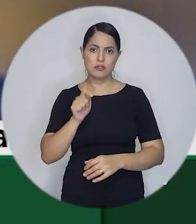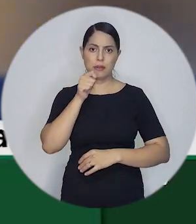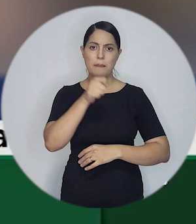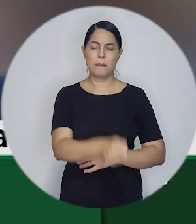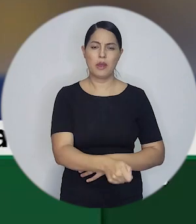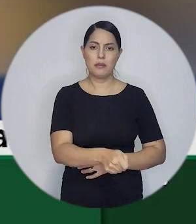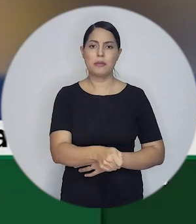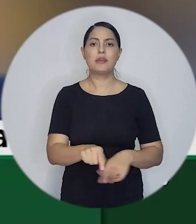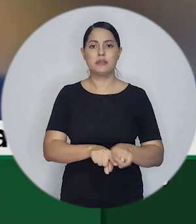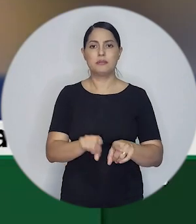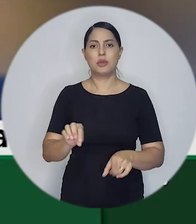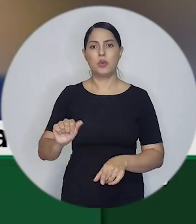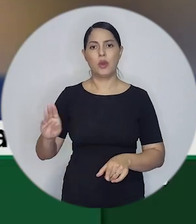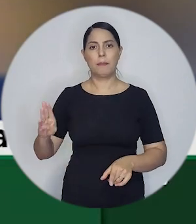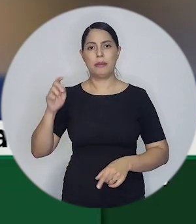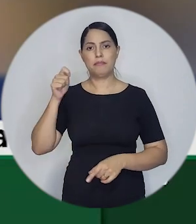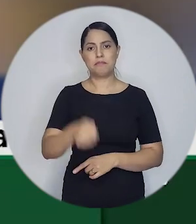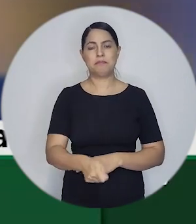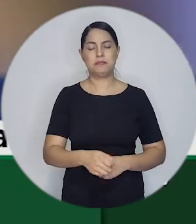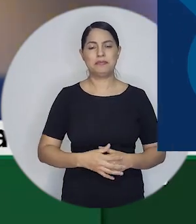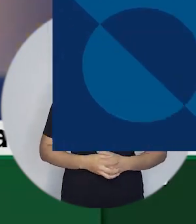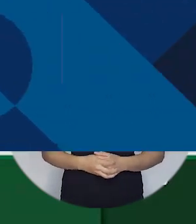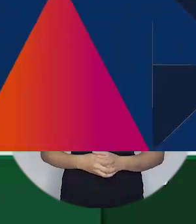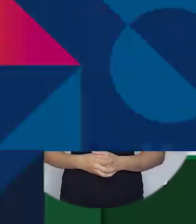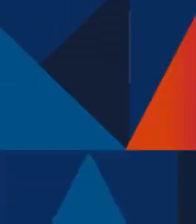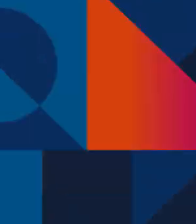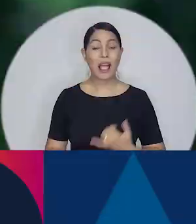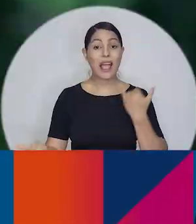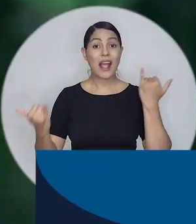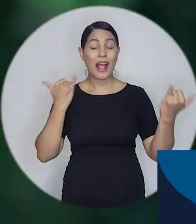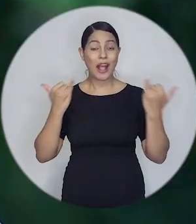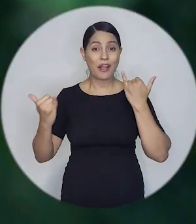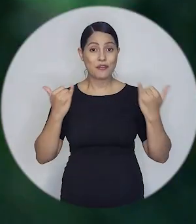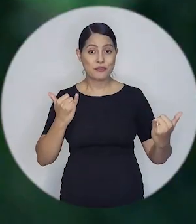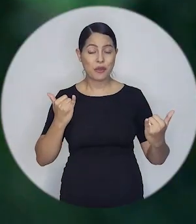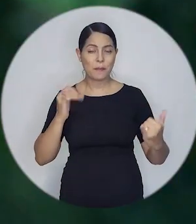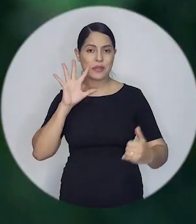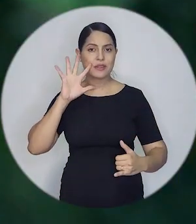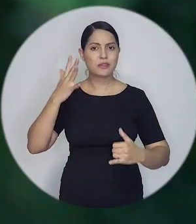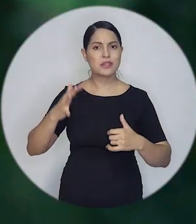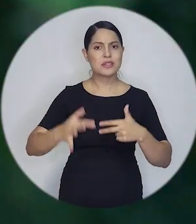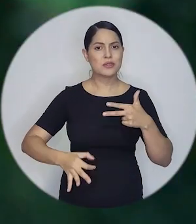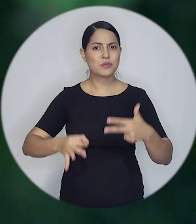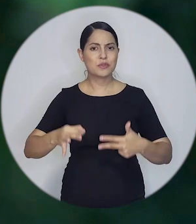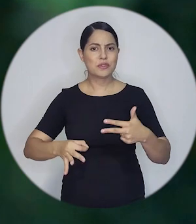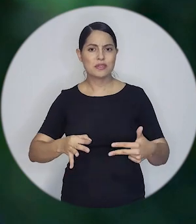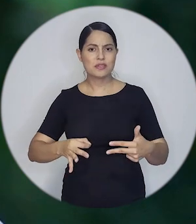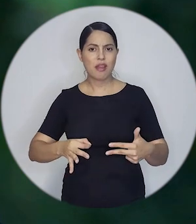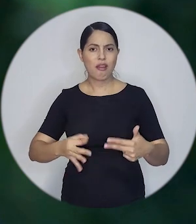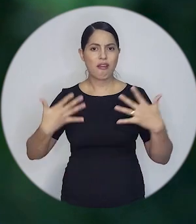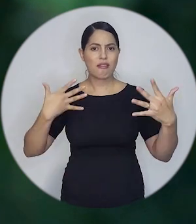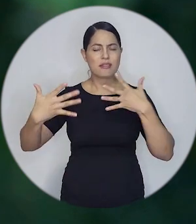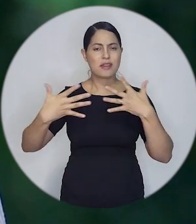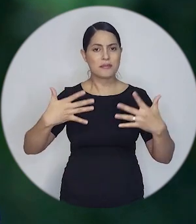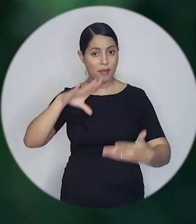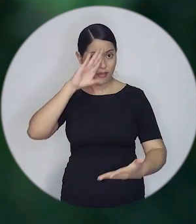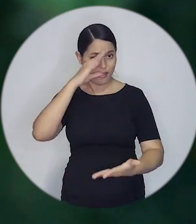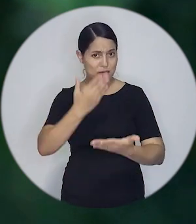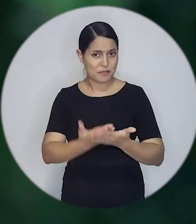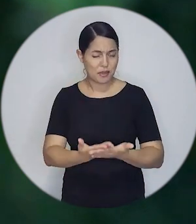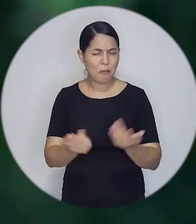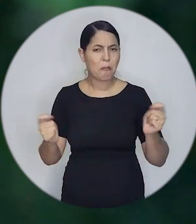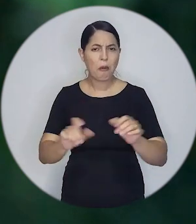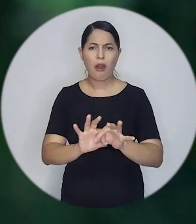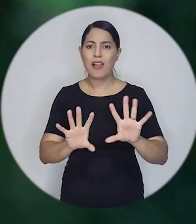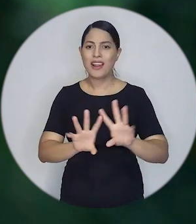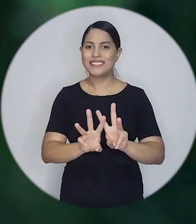pela Justiça, mas também pela Ordem dos Advogados do Brasil. Informação, decisões judiciais, transparência e